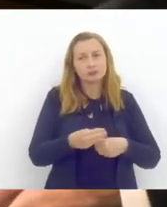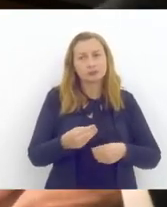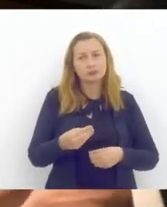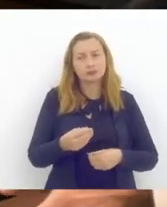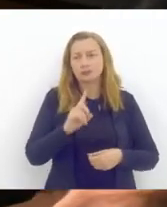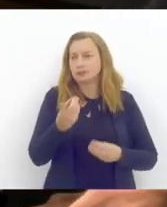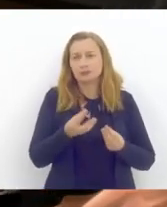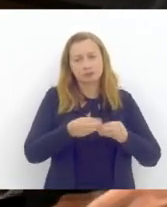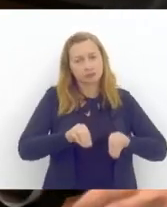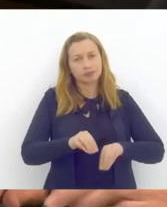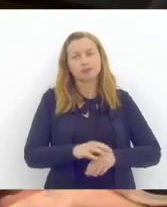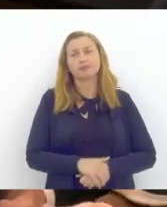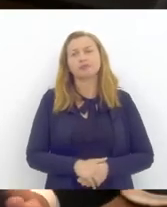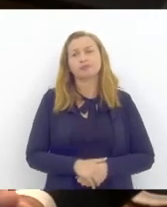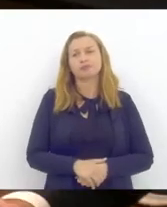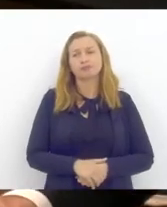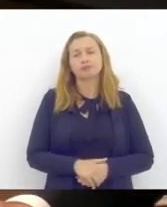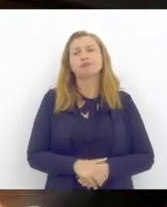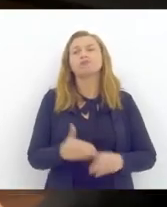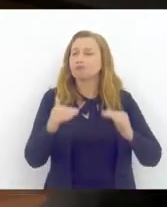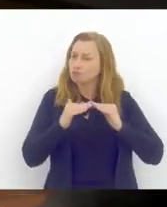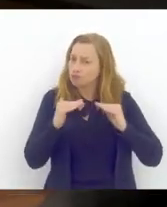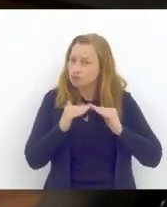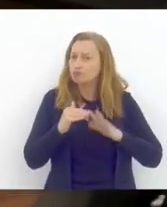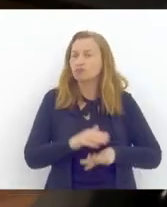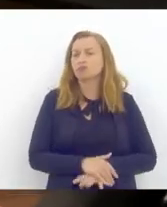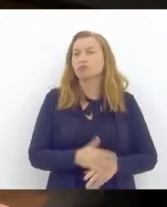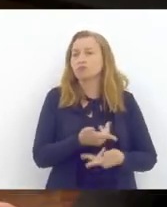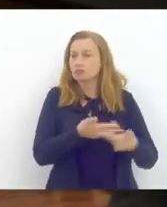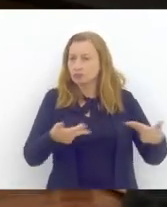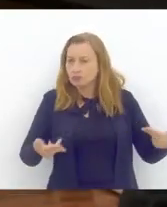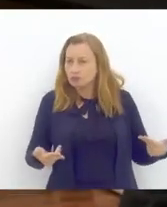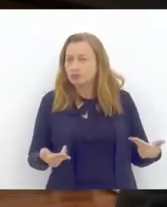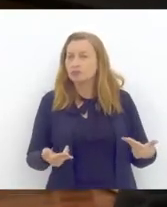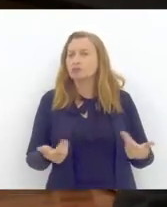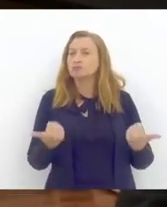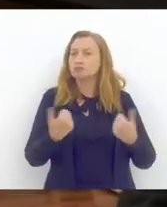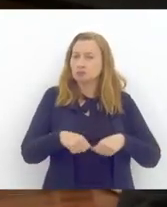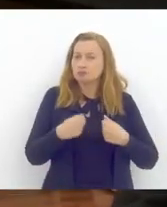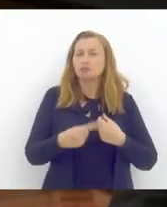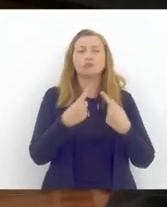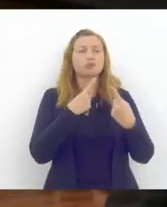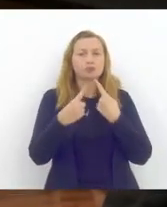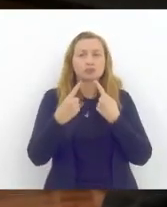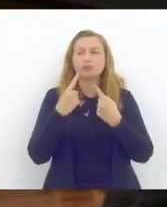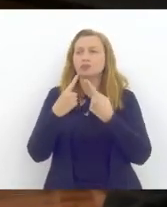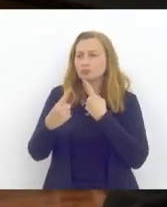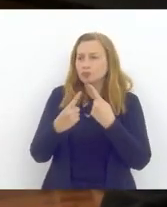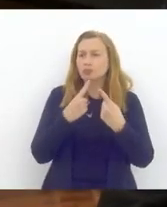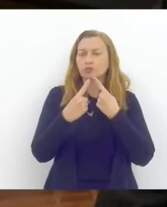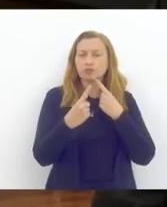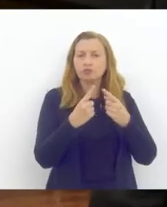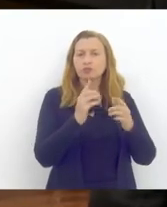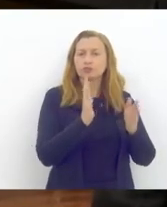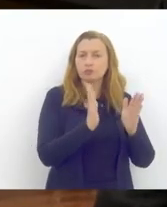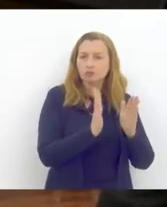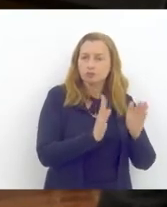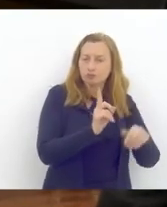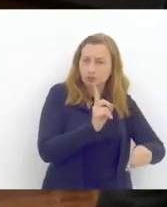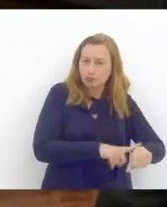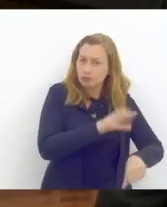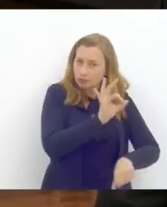sejam prejudicados. Concordo que muitas coisas têm que ser discutidas a posterior.